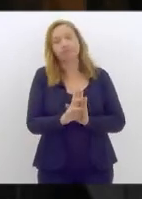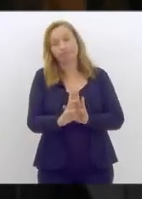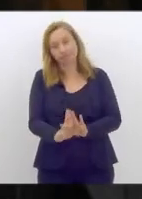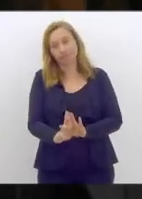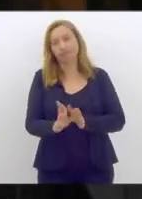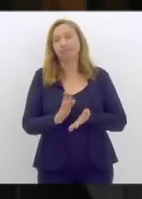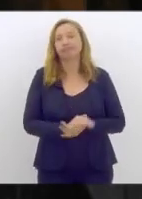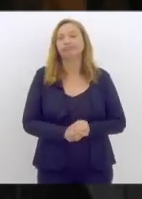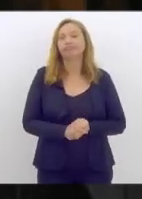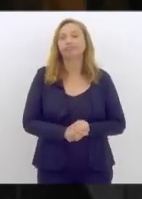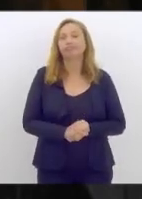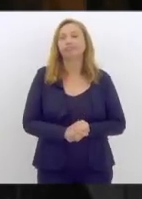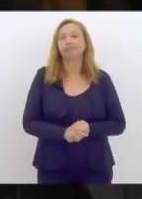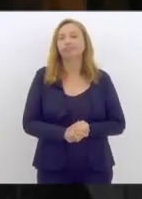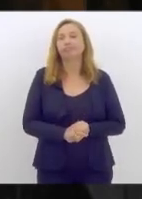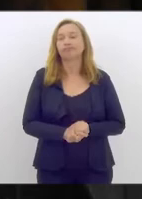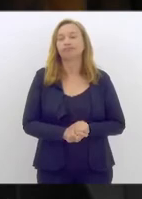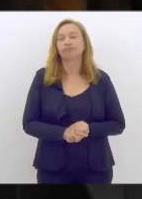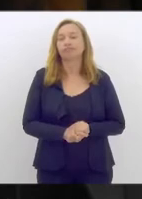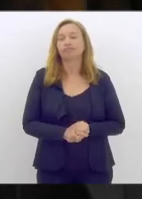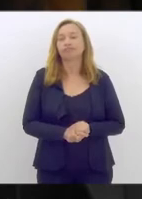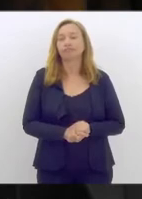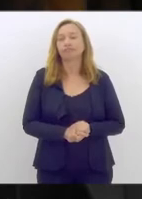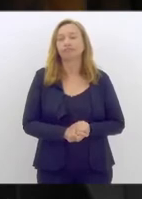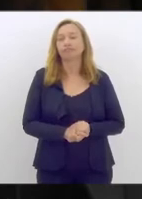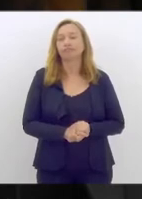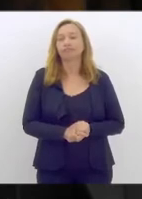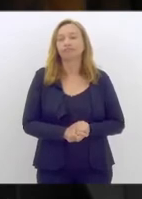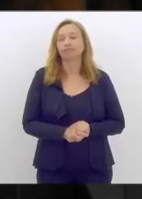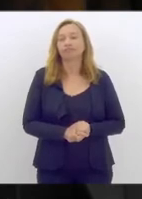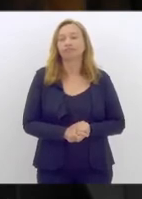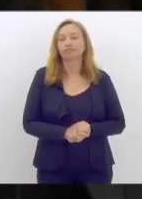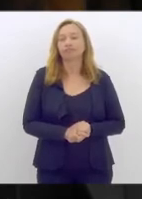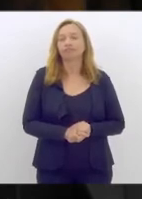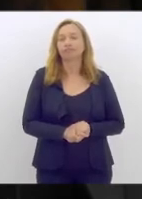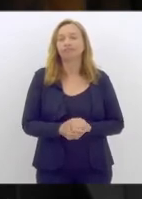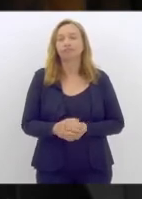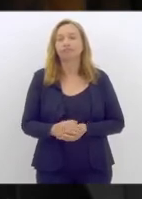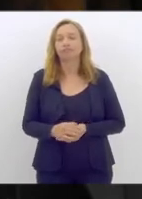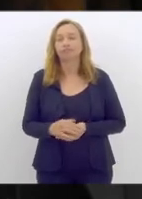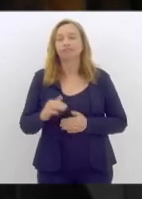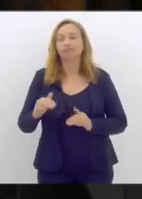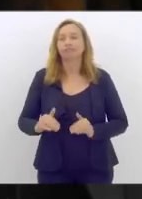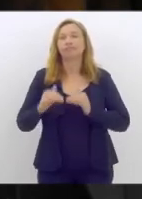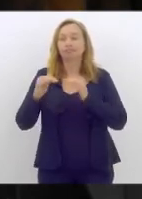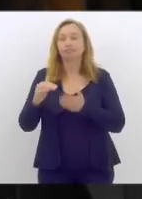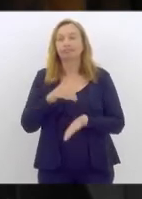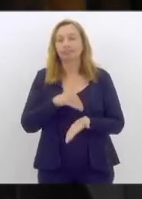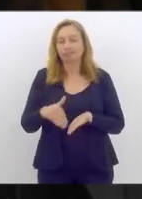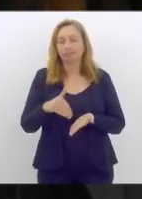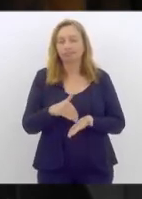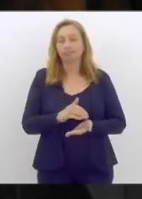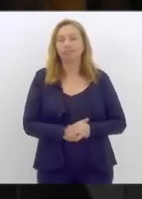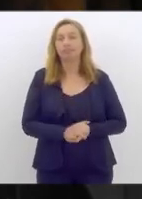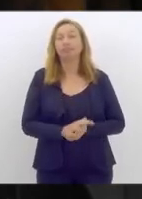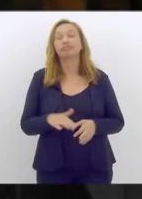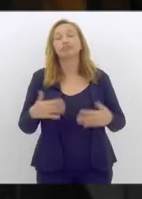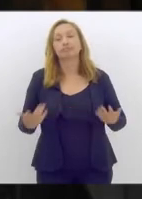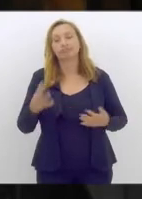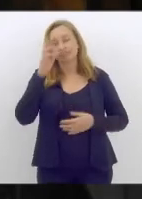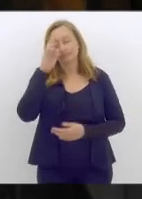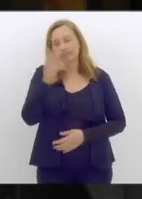pela representante do tesouro sobre secretária dito isso